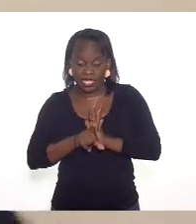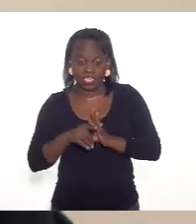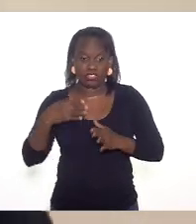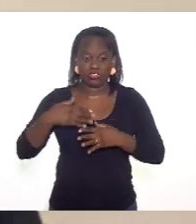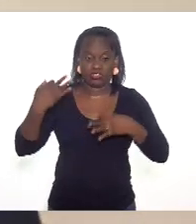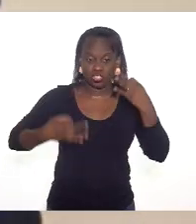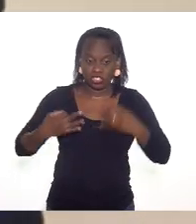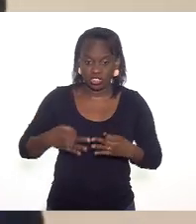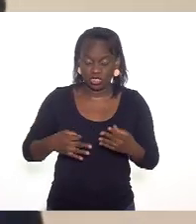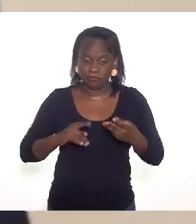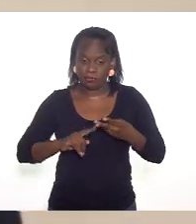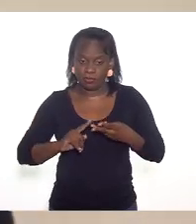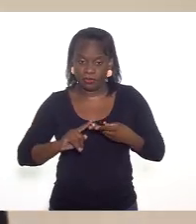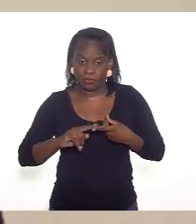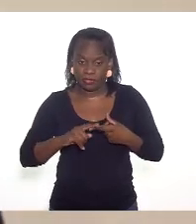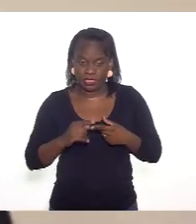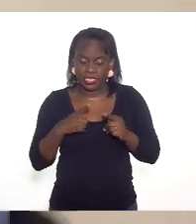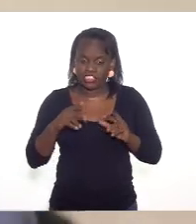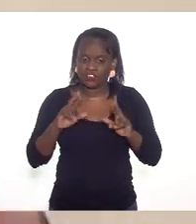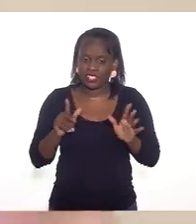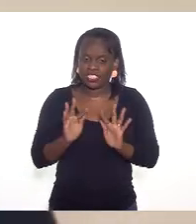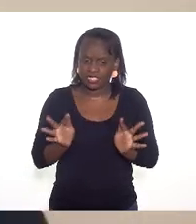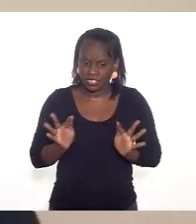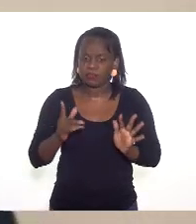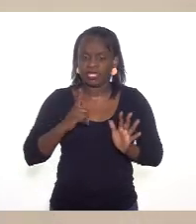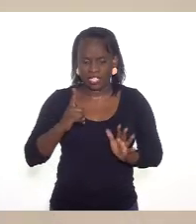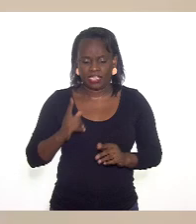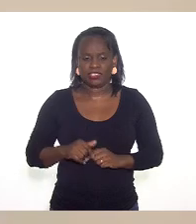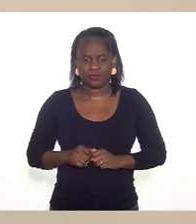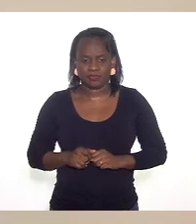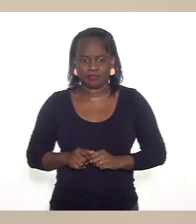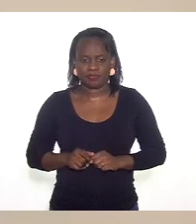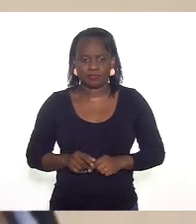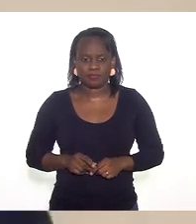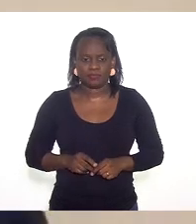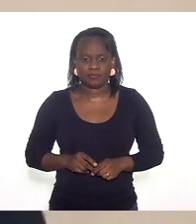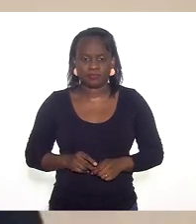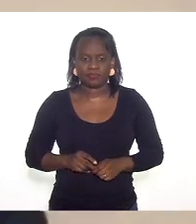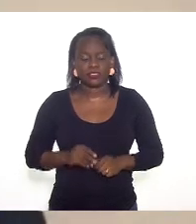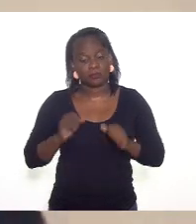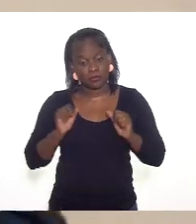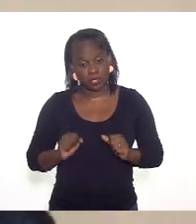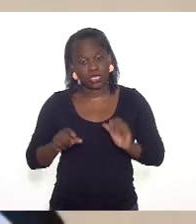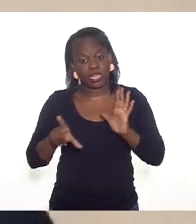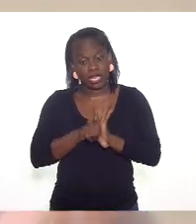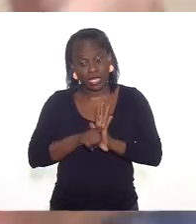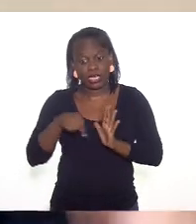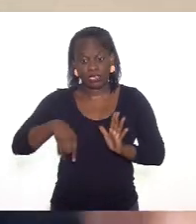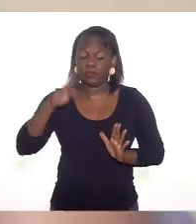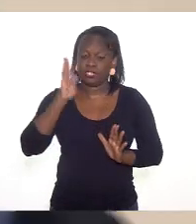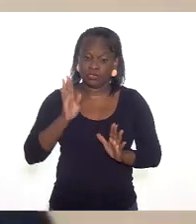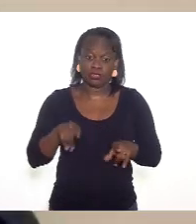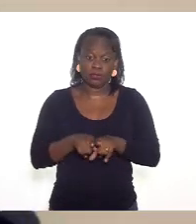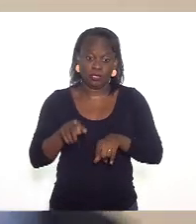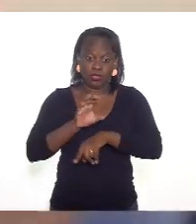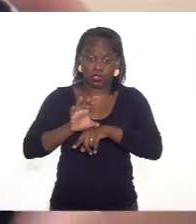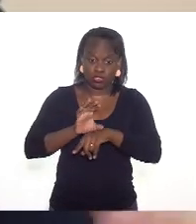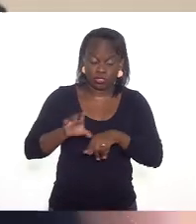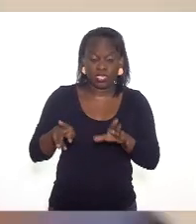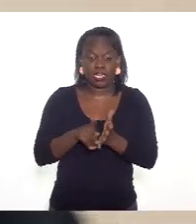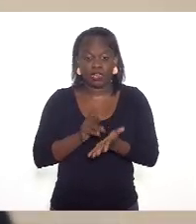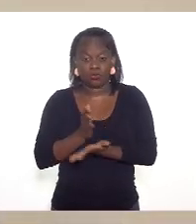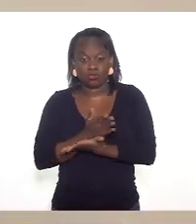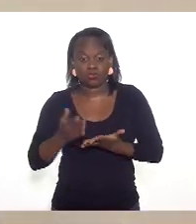juridicidade, apesar da tênue diferença, ela existe. Pode haver leis, inclusive aqui no Brasil, constitucionais e